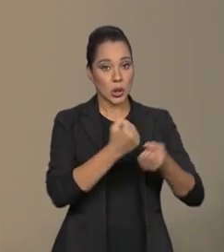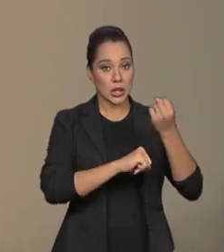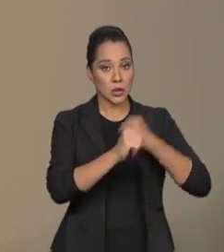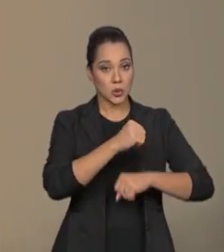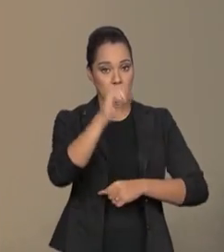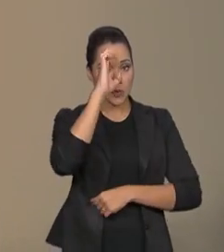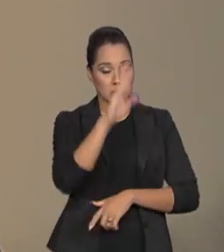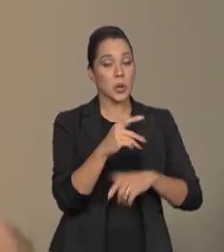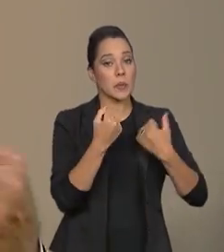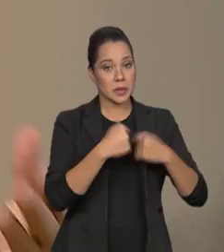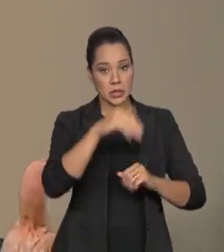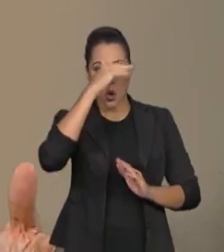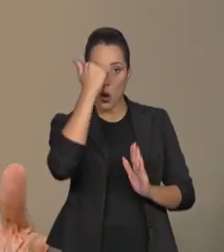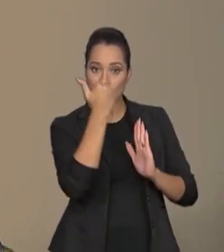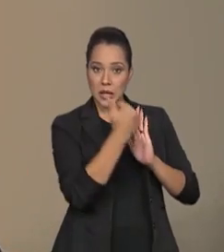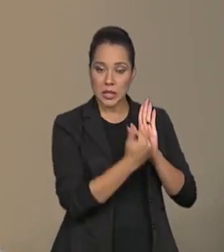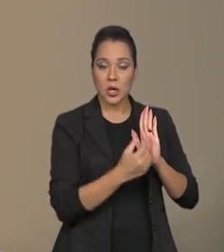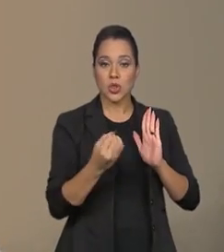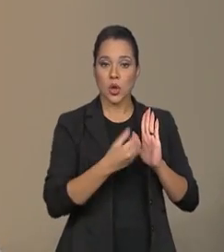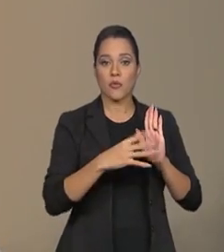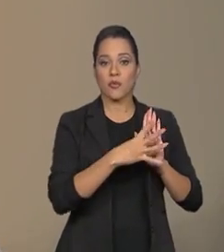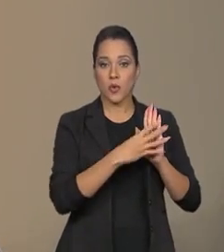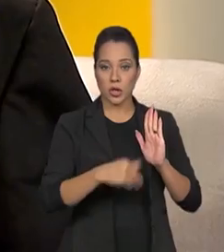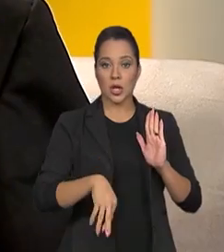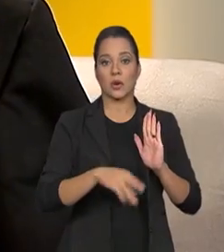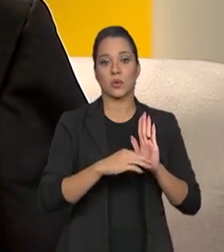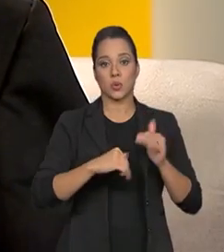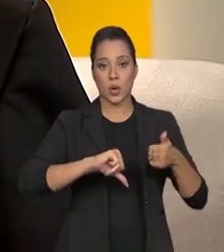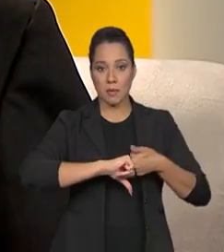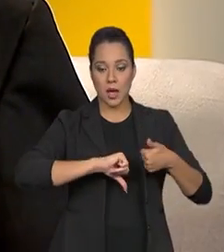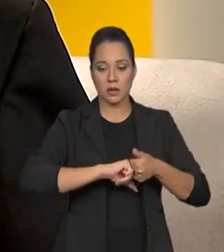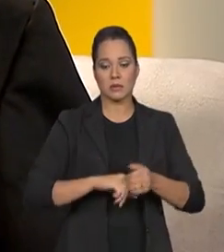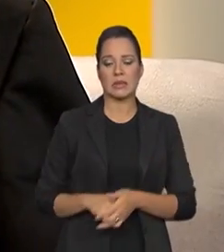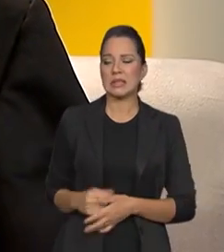indústria Nacional vai ter que seguir esse novo modelo regulatório